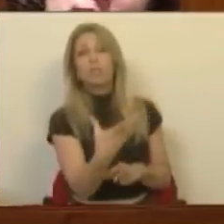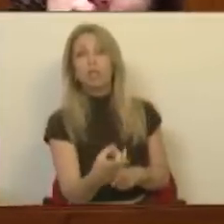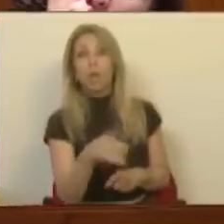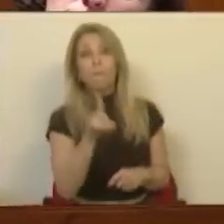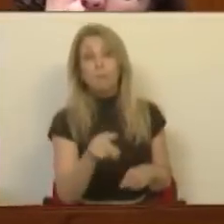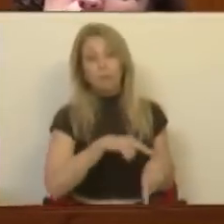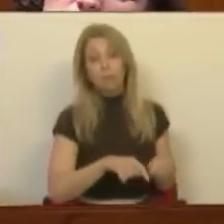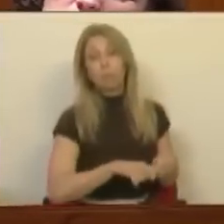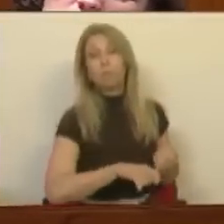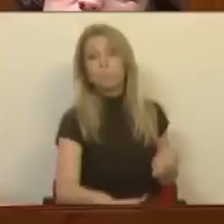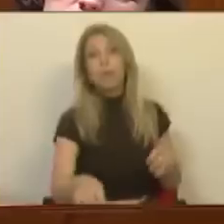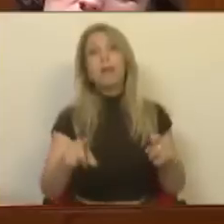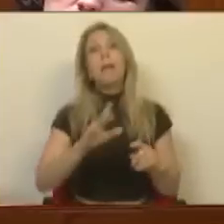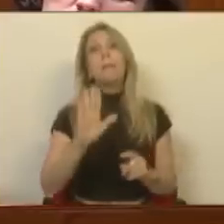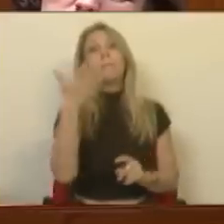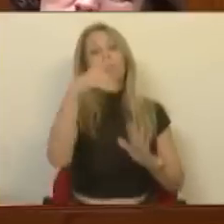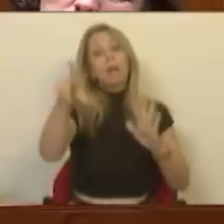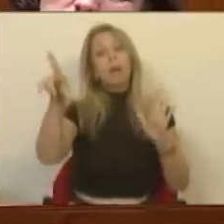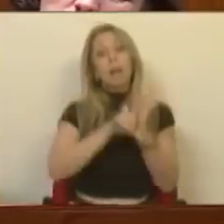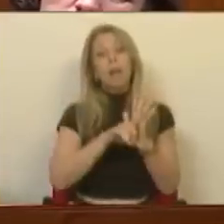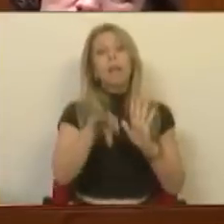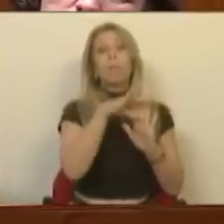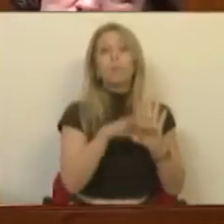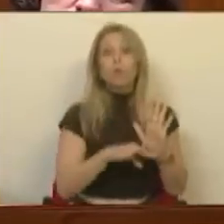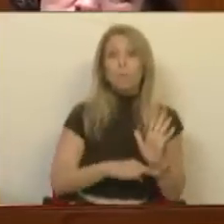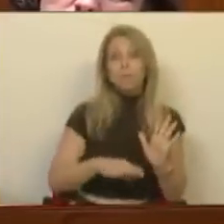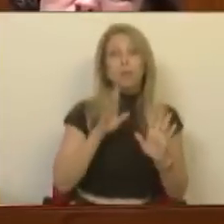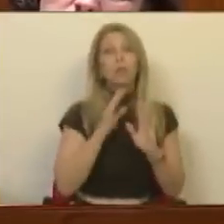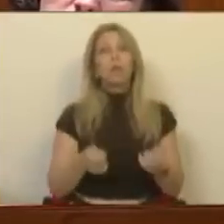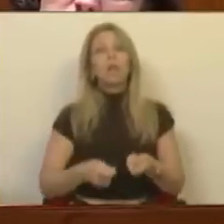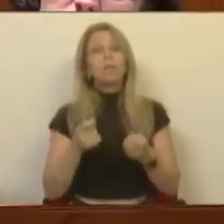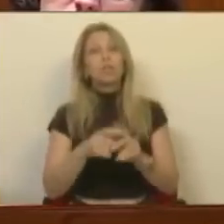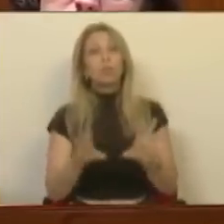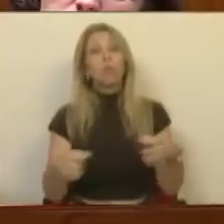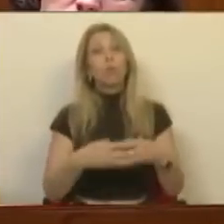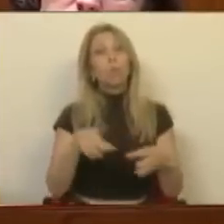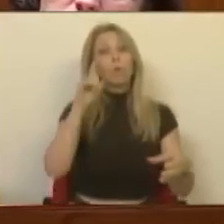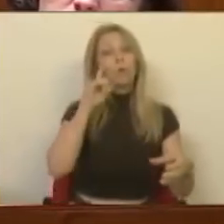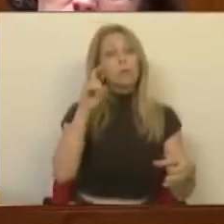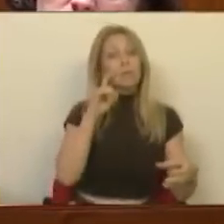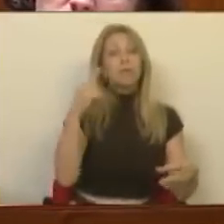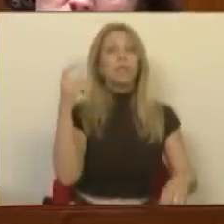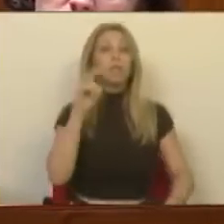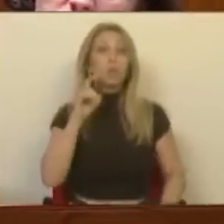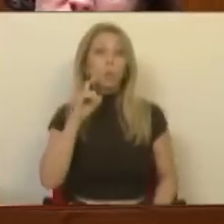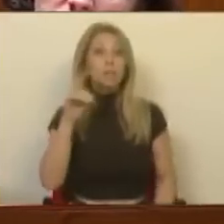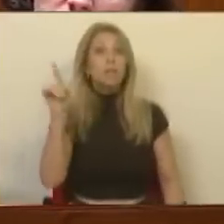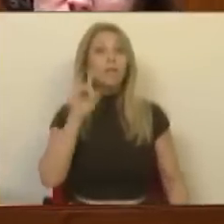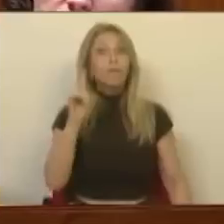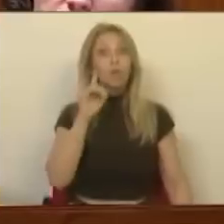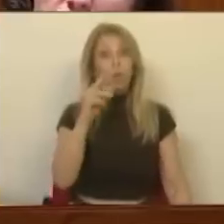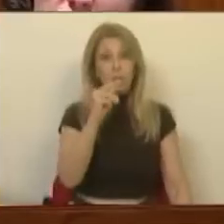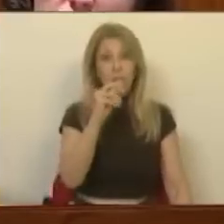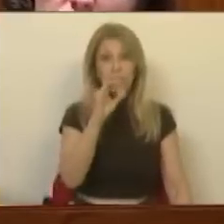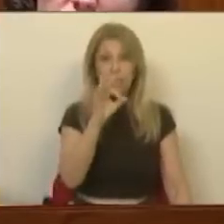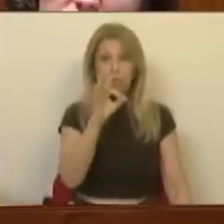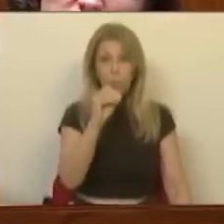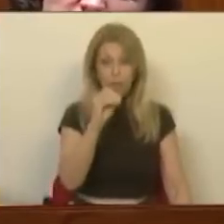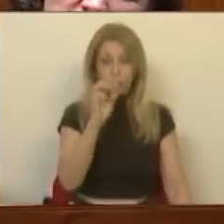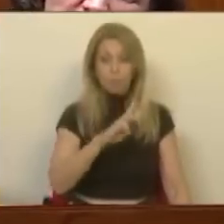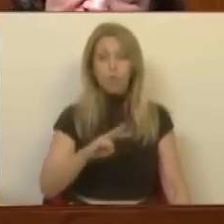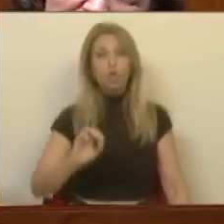lei de programação de investimento nas Forças e serviços de segurança com um volume de 340 milhões de euros